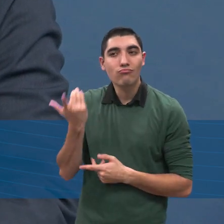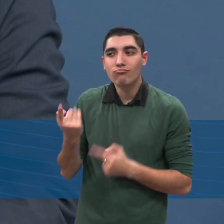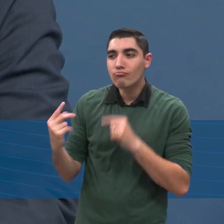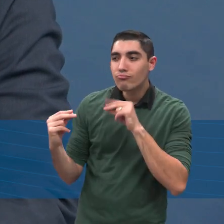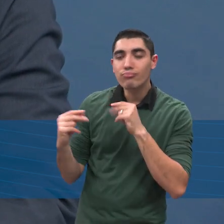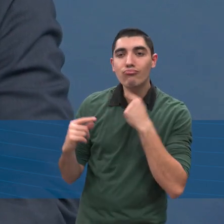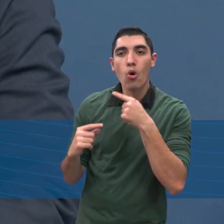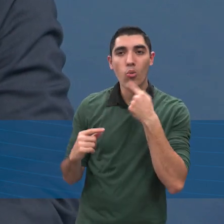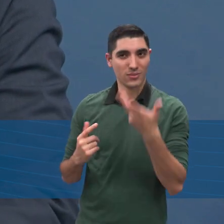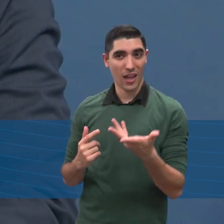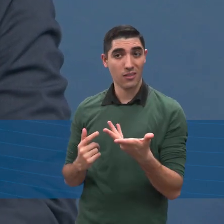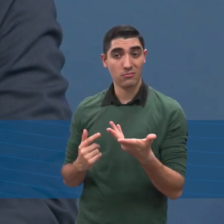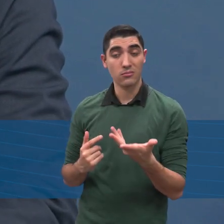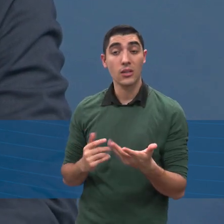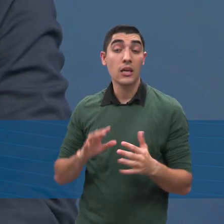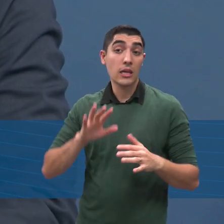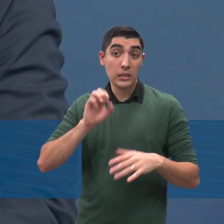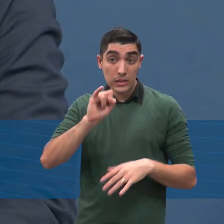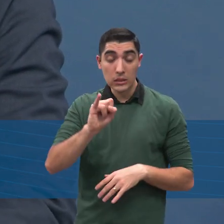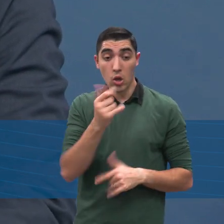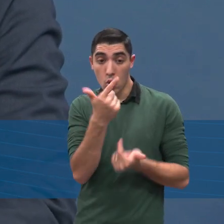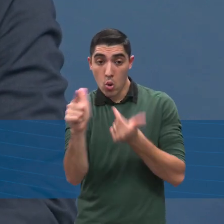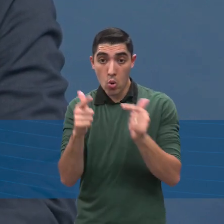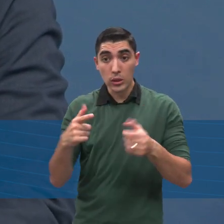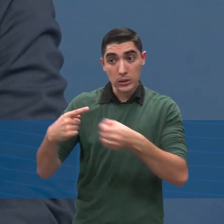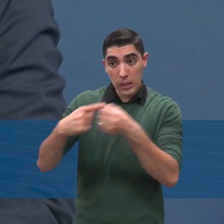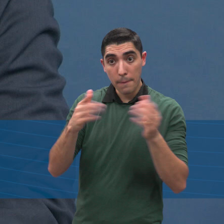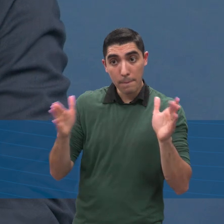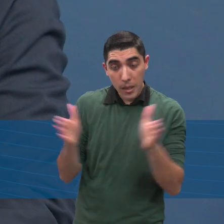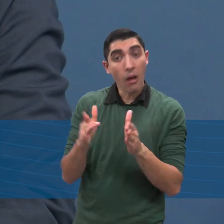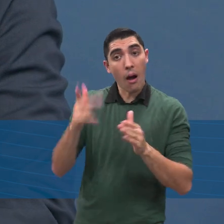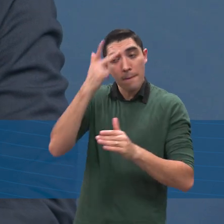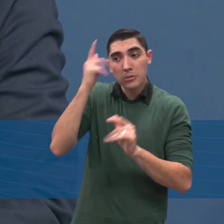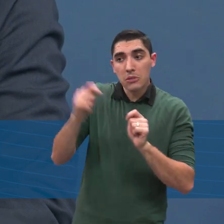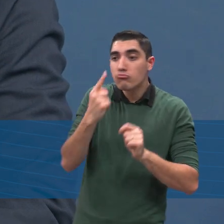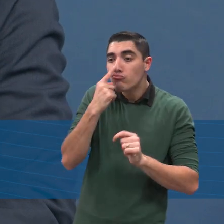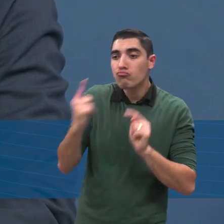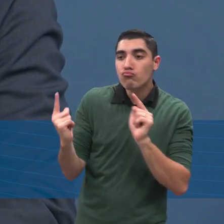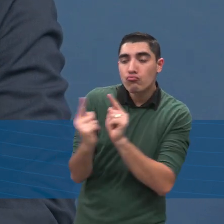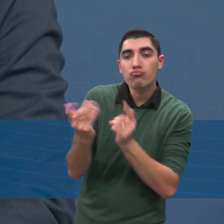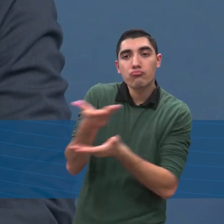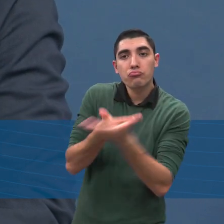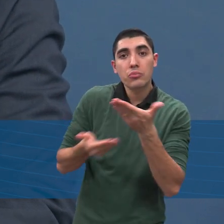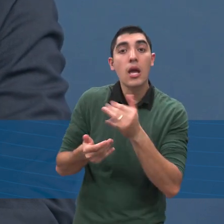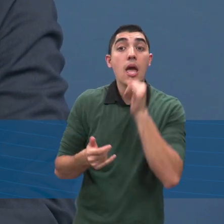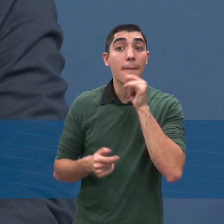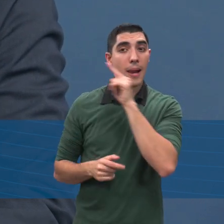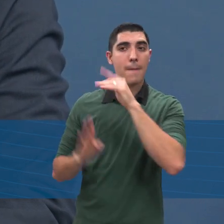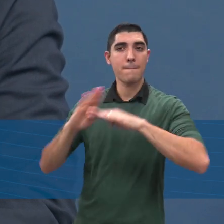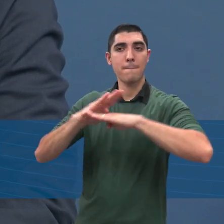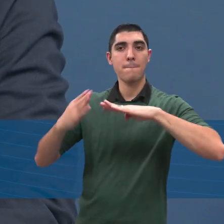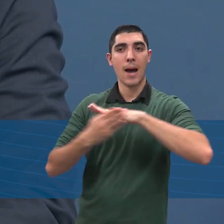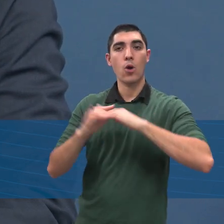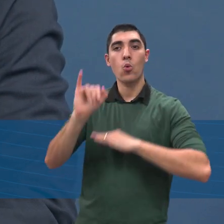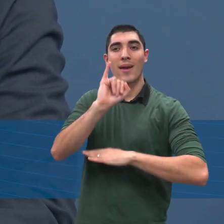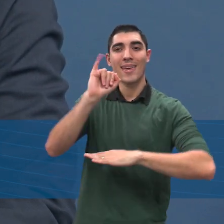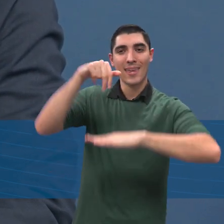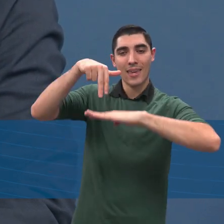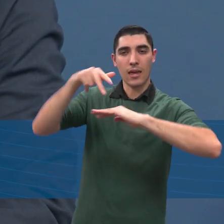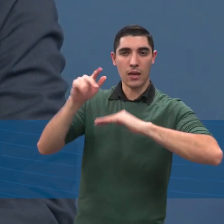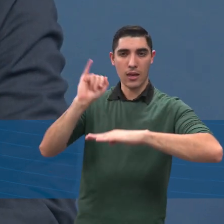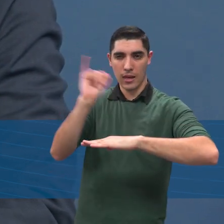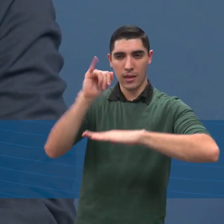mais próximas. E isso acontece. Eu vejo isso no bairro do Interlagos, por exemplo. Né? O